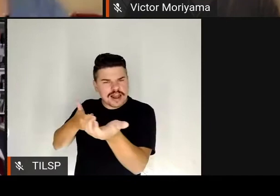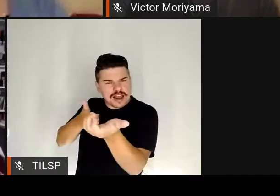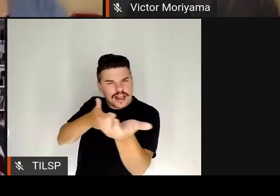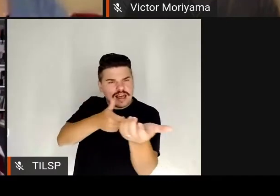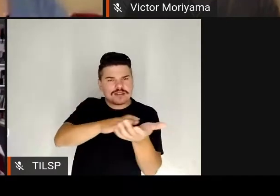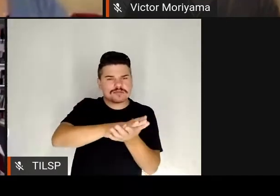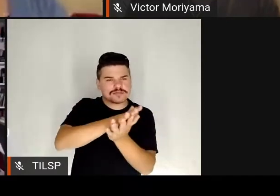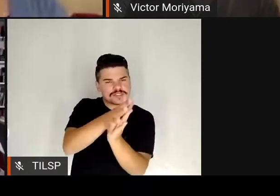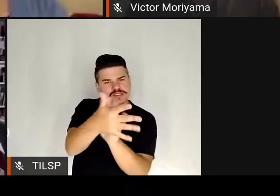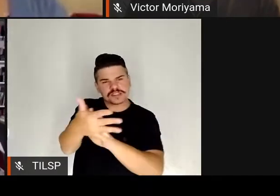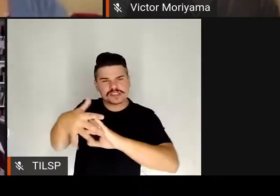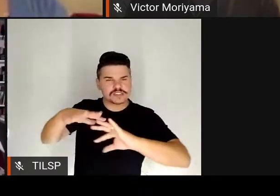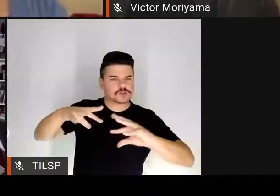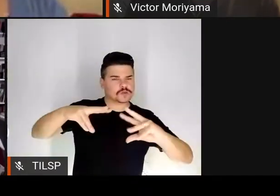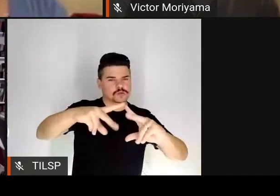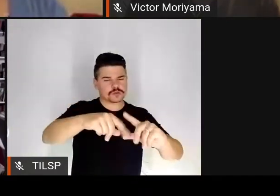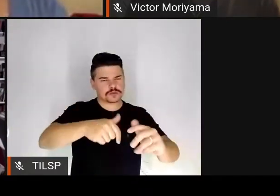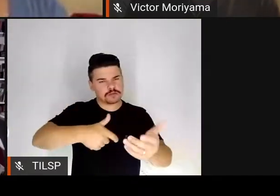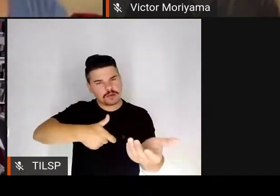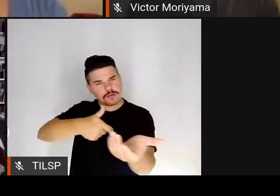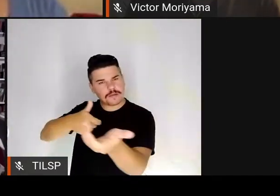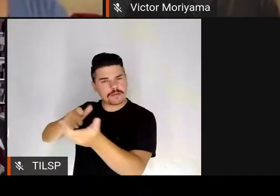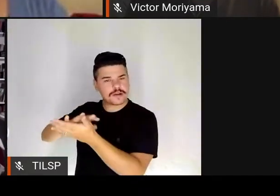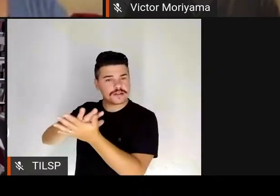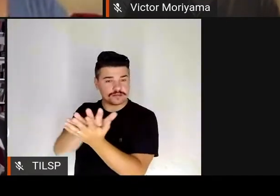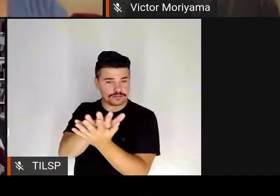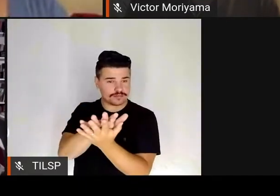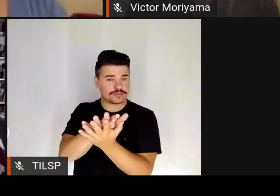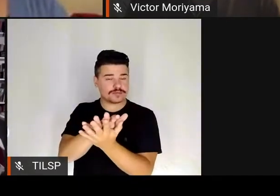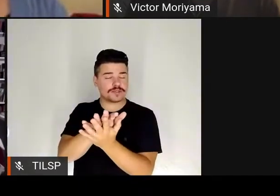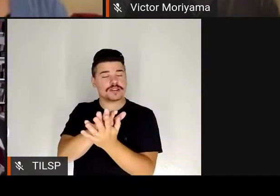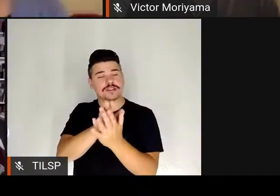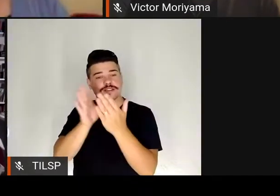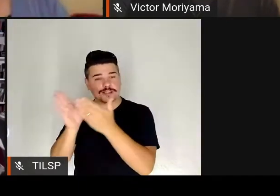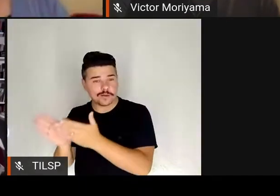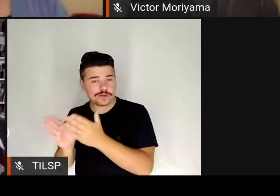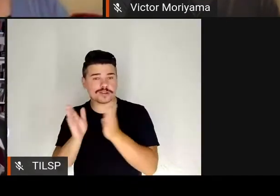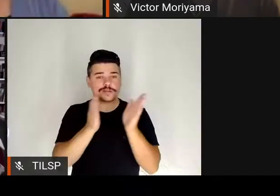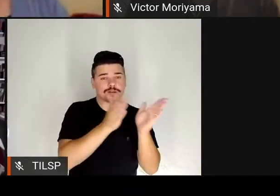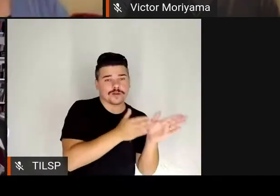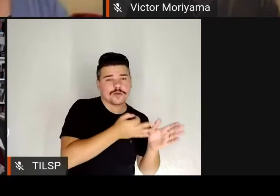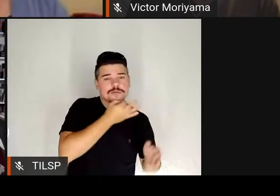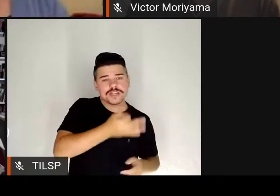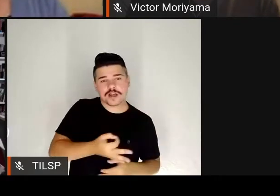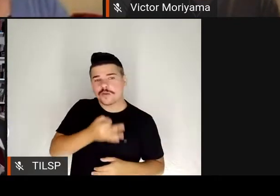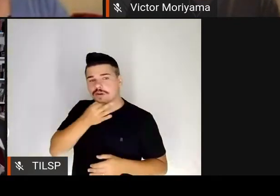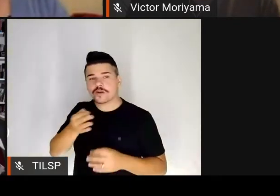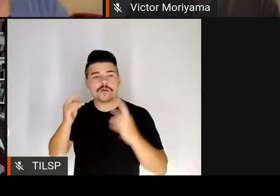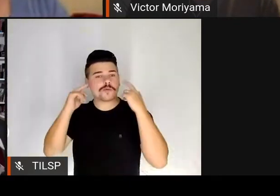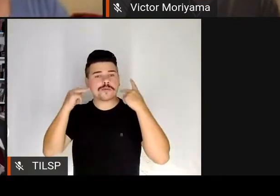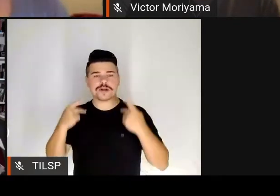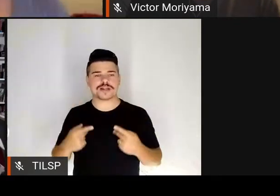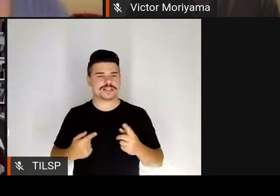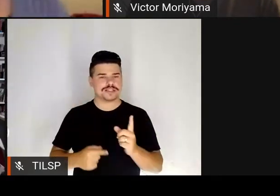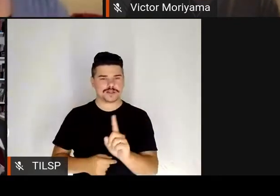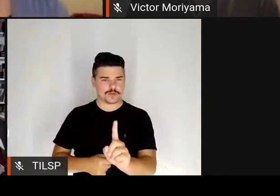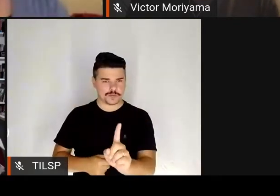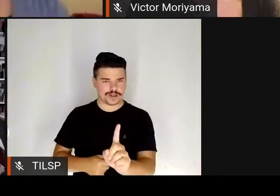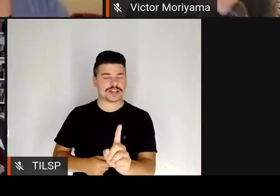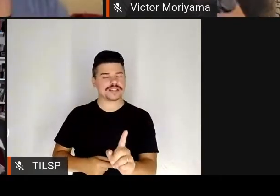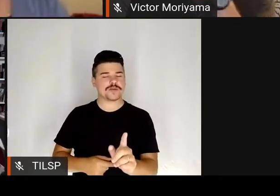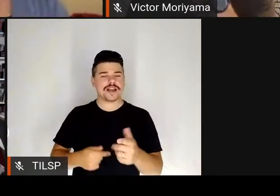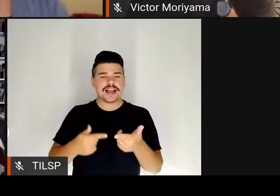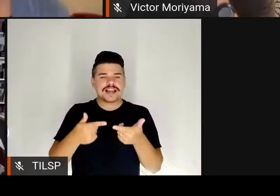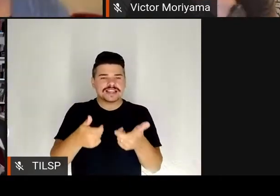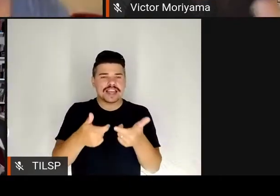esses grandes armamentos causavam. Mas nunca é uma devastação humana. Né? O custo da guerra nunca é